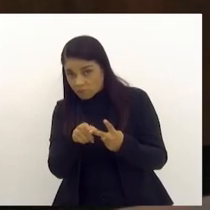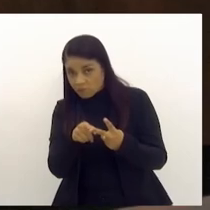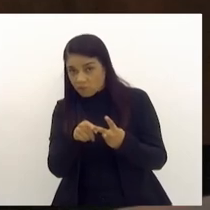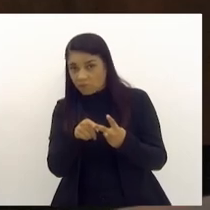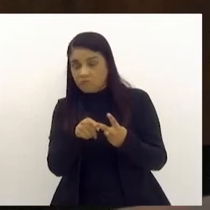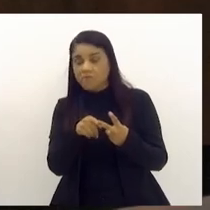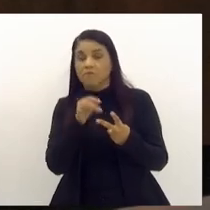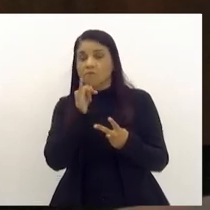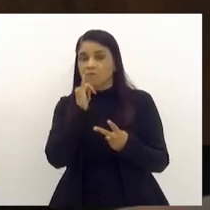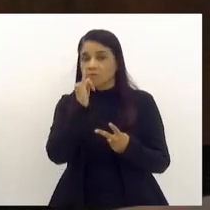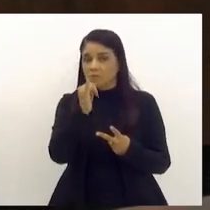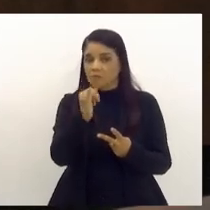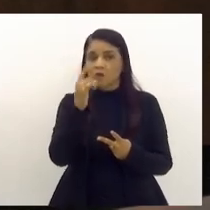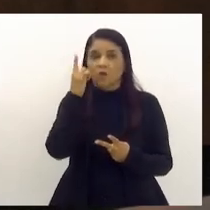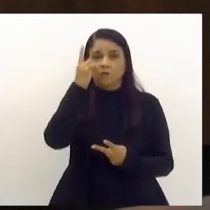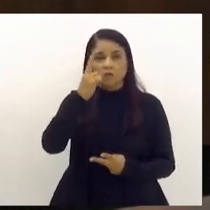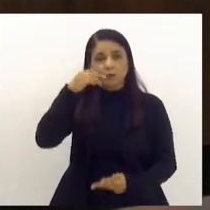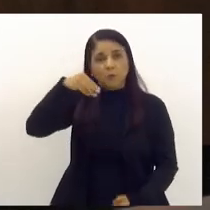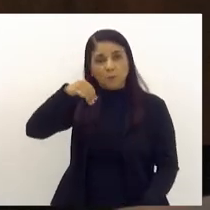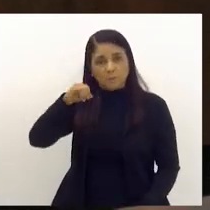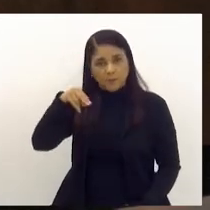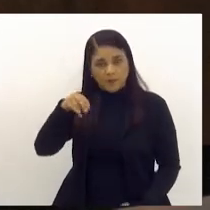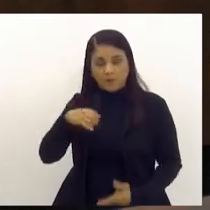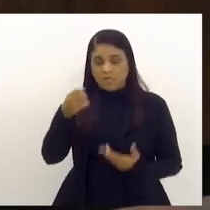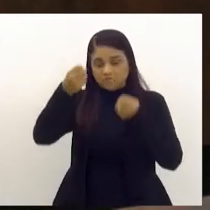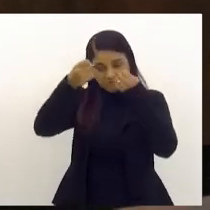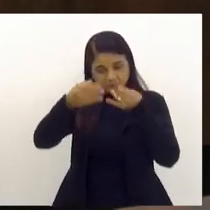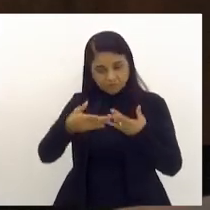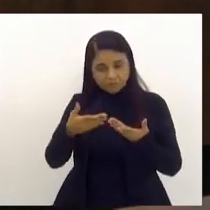ser falado, como o deputado Mink acabou de falar,